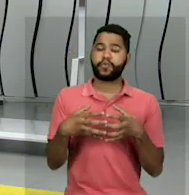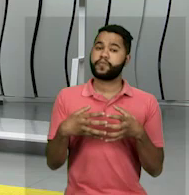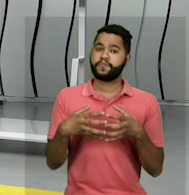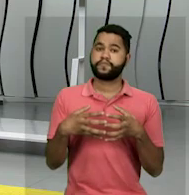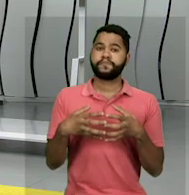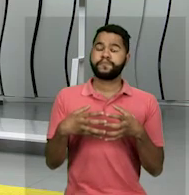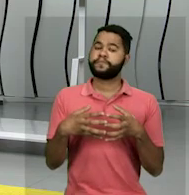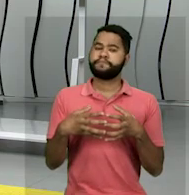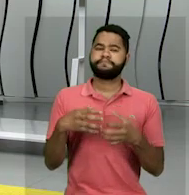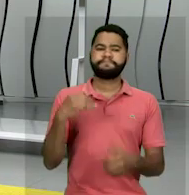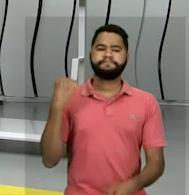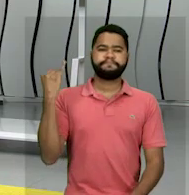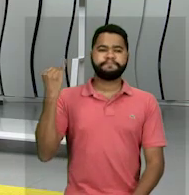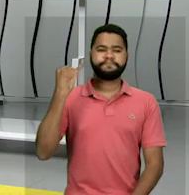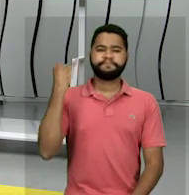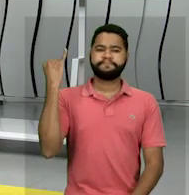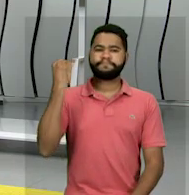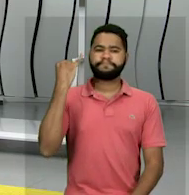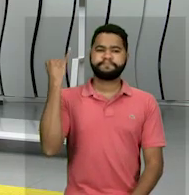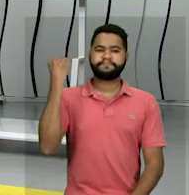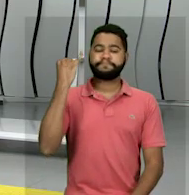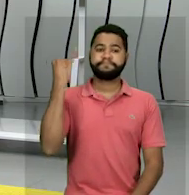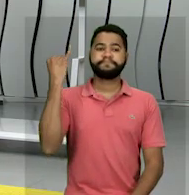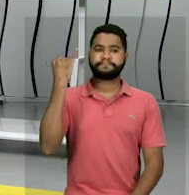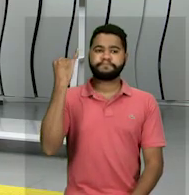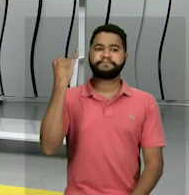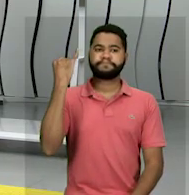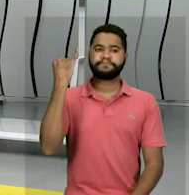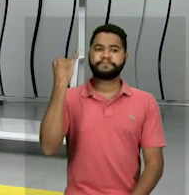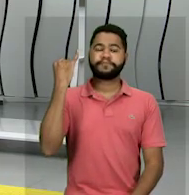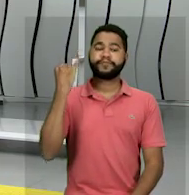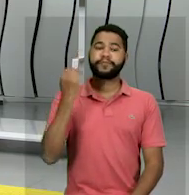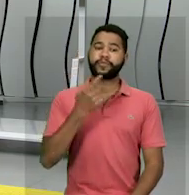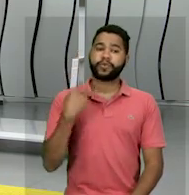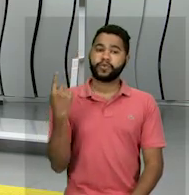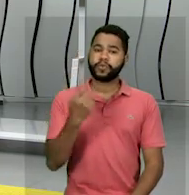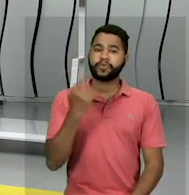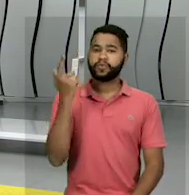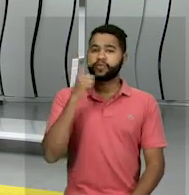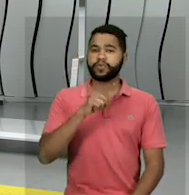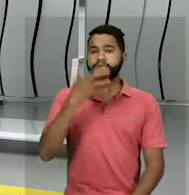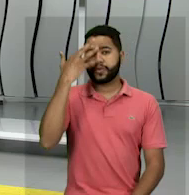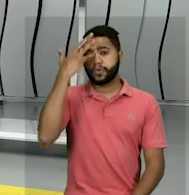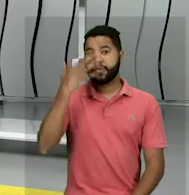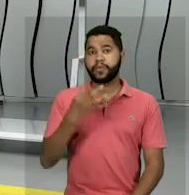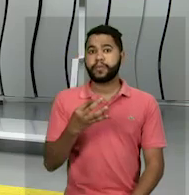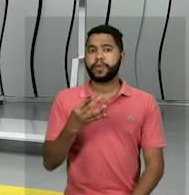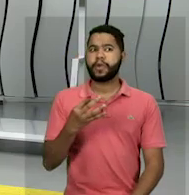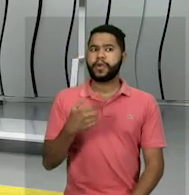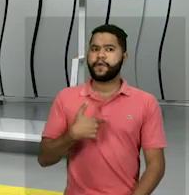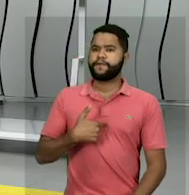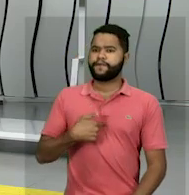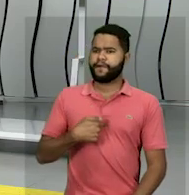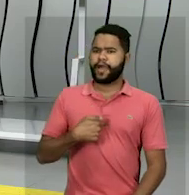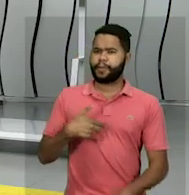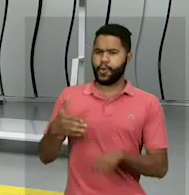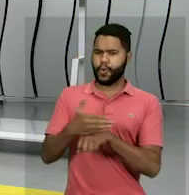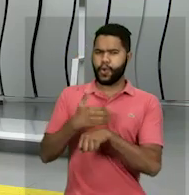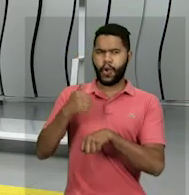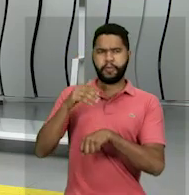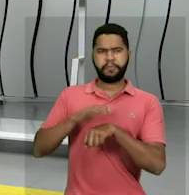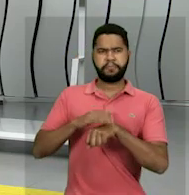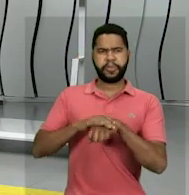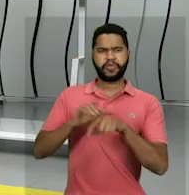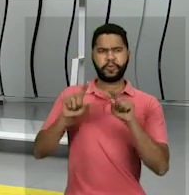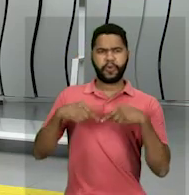serão importantíssimos, imprescindíveis, para que a gente compreenda como Vargas vai dar um golpe nele mesmo, segundo golpe